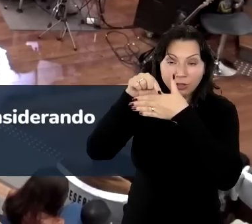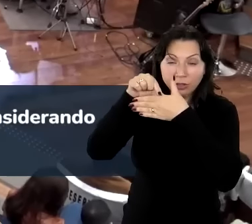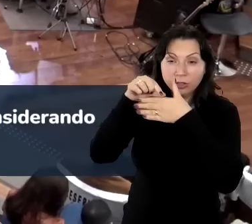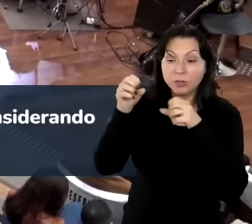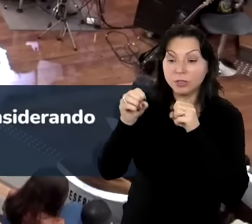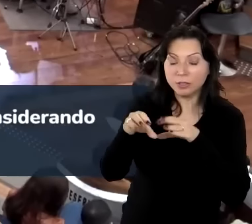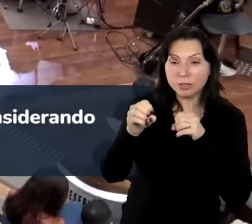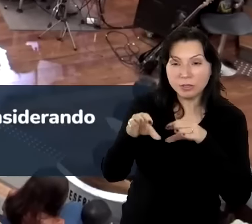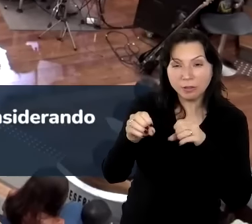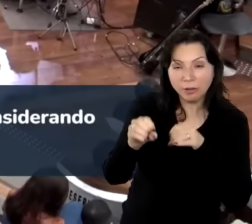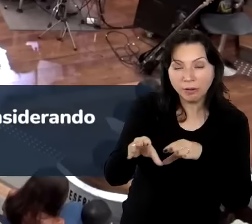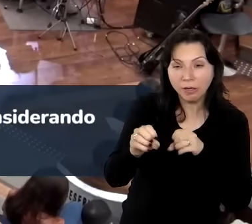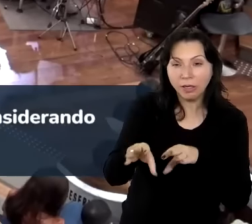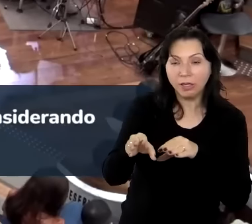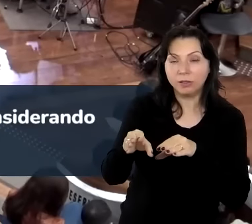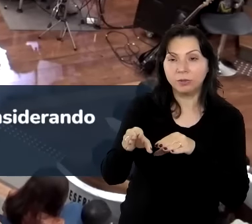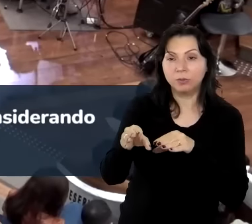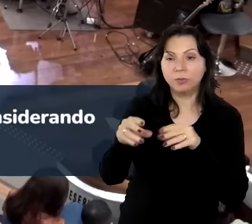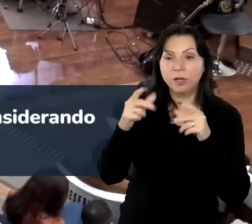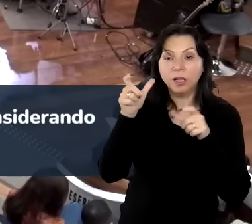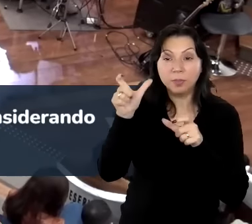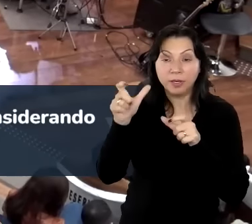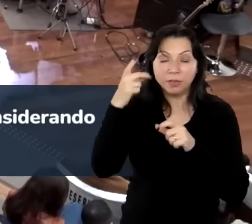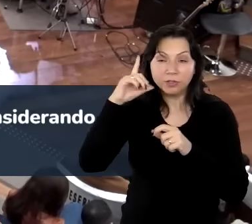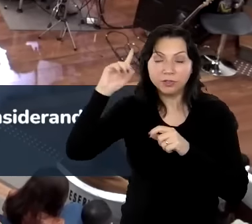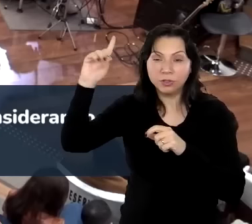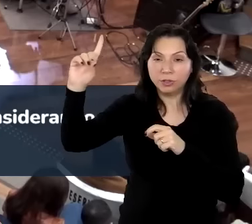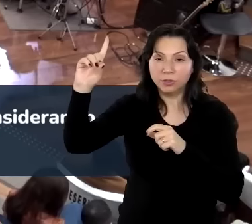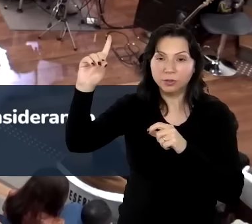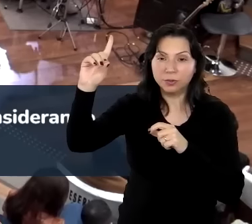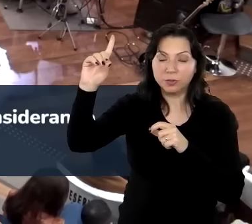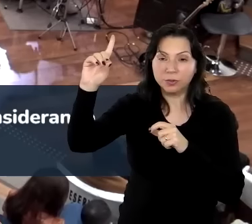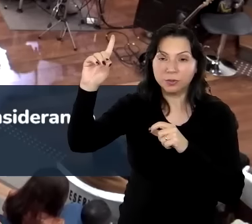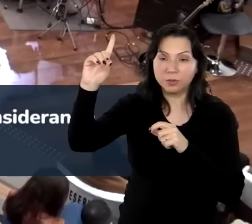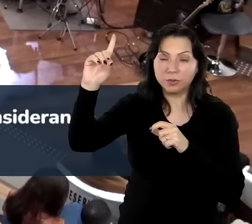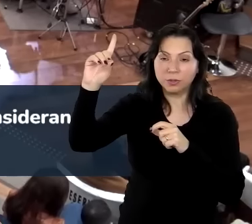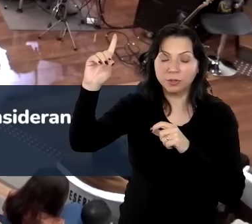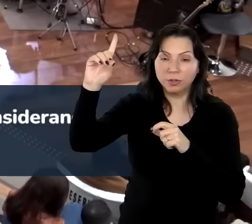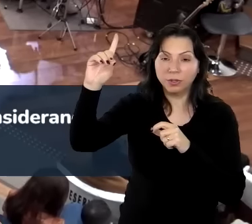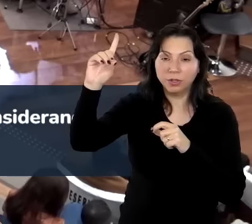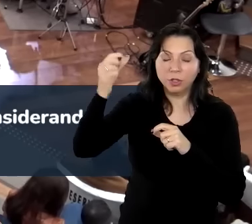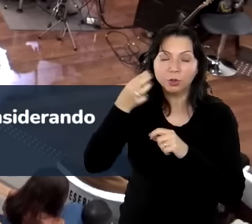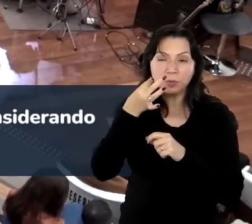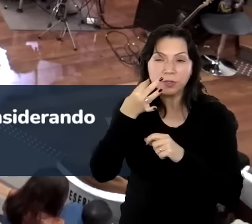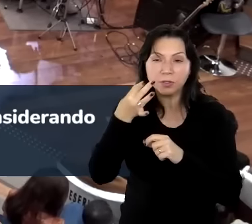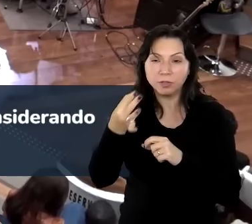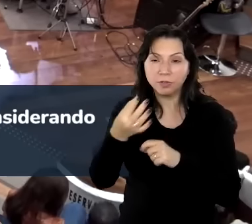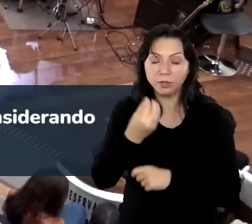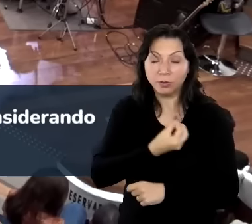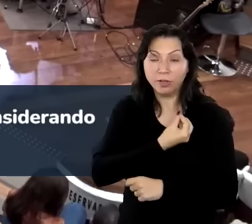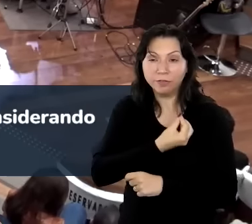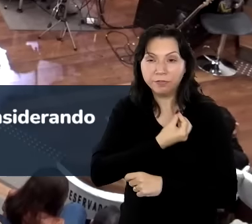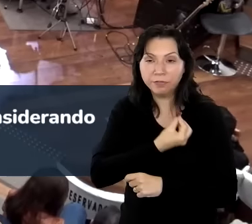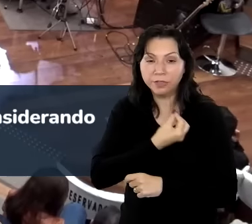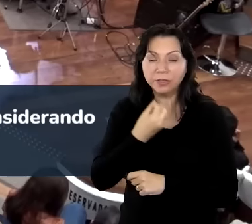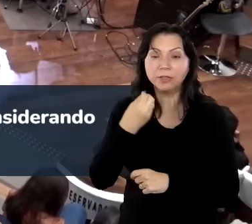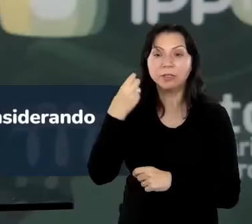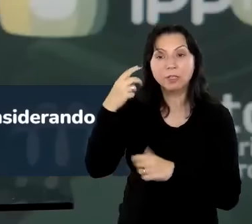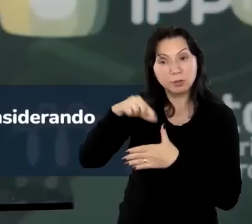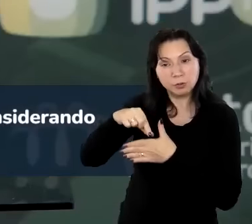vos pregaram a palavra de Deus, e considerando atentamente o fim da sua vida, imitai a fé que